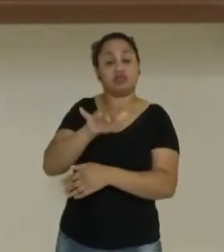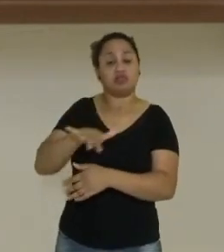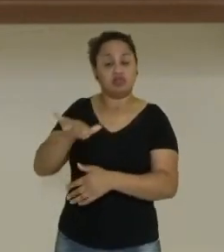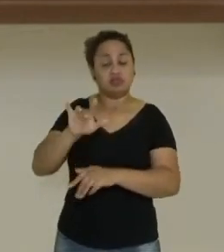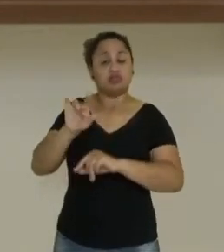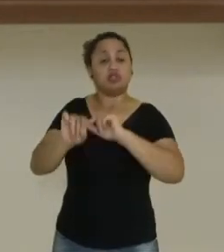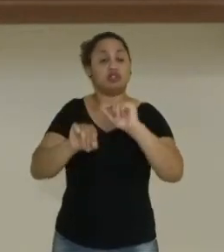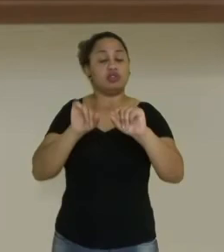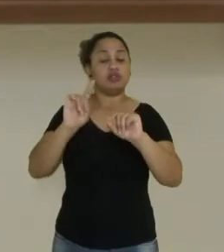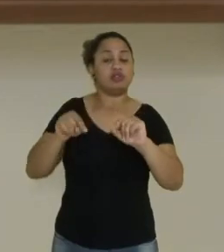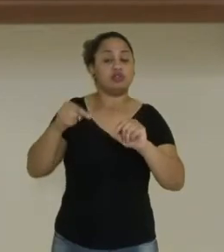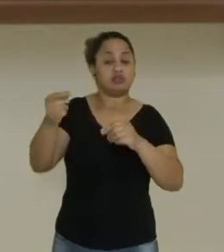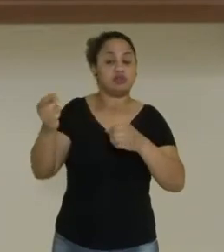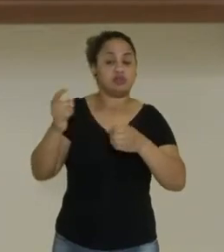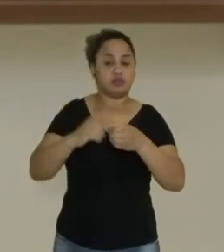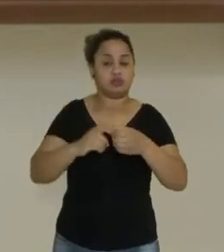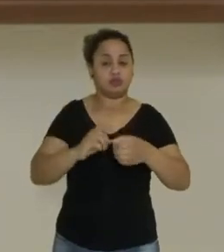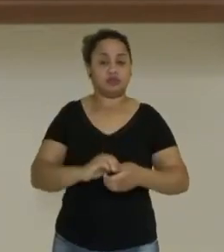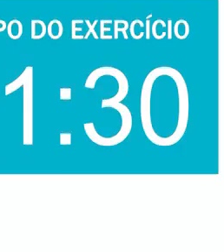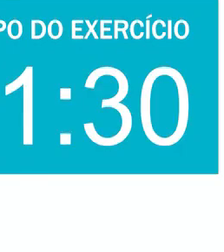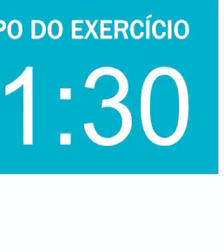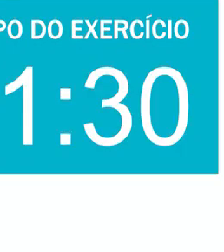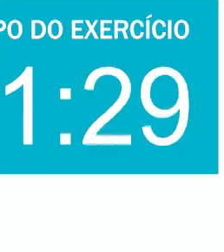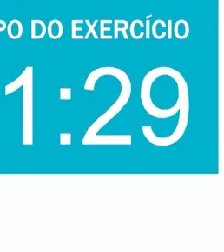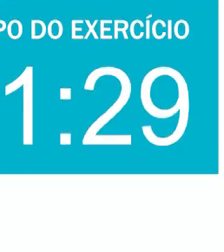aí do Marcelo e de suas cartas.